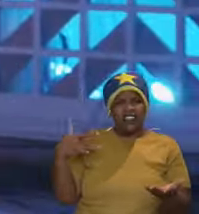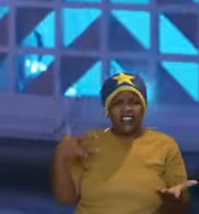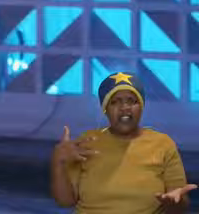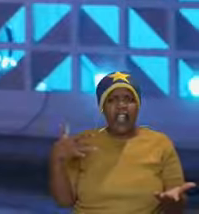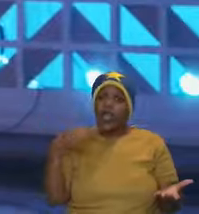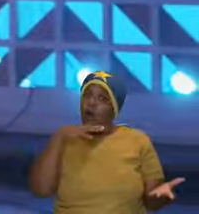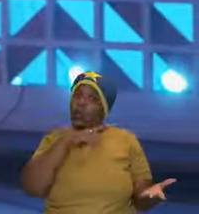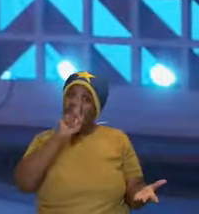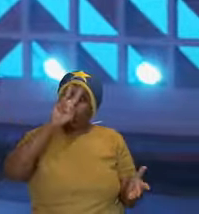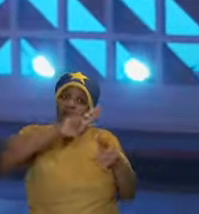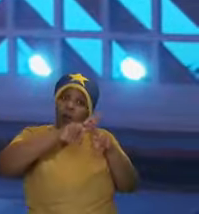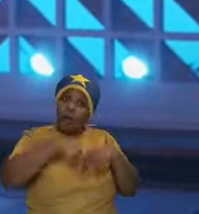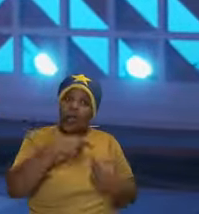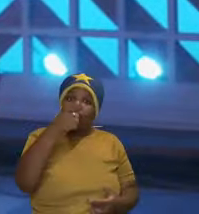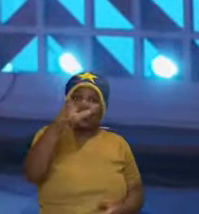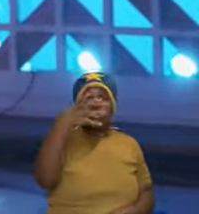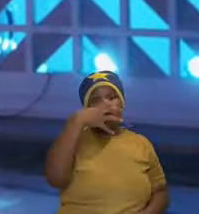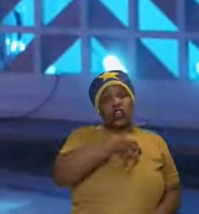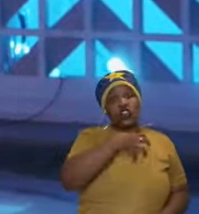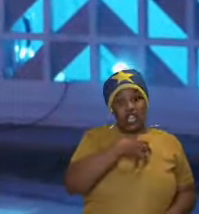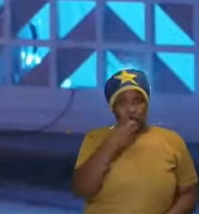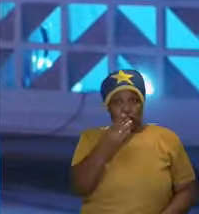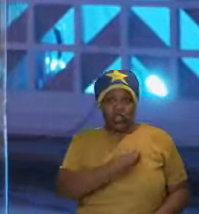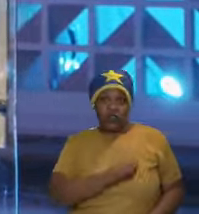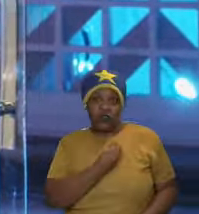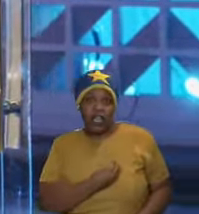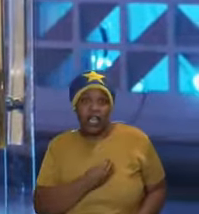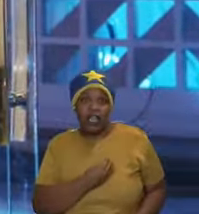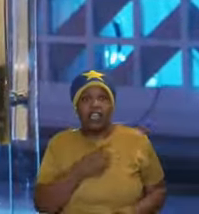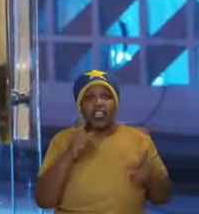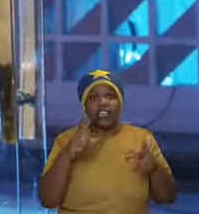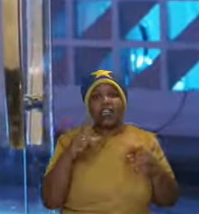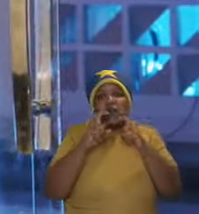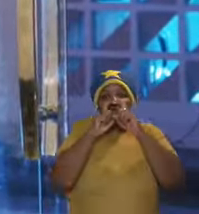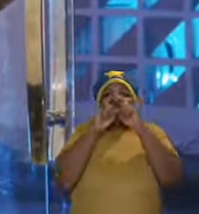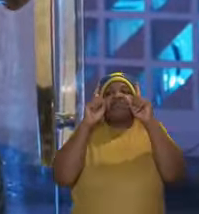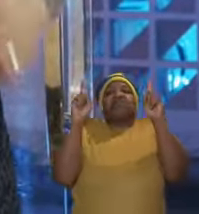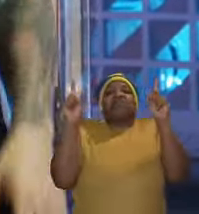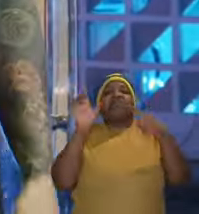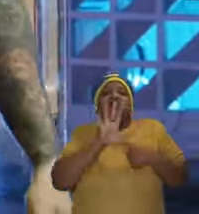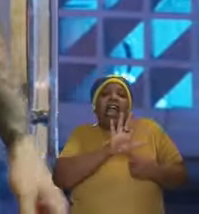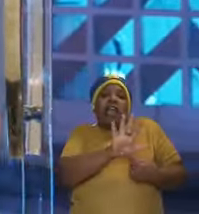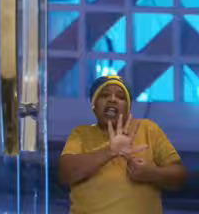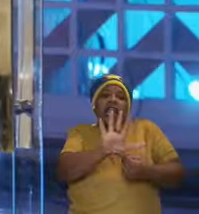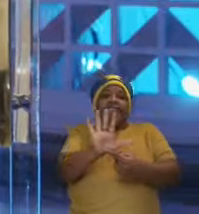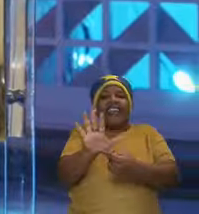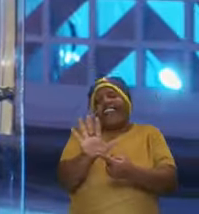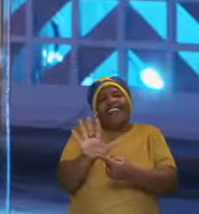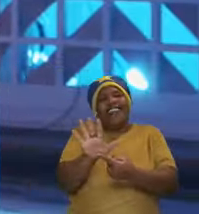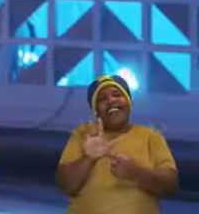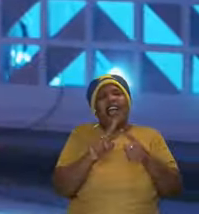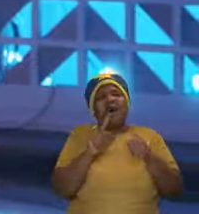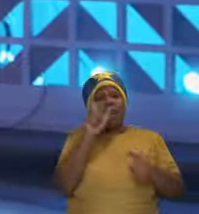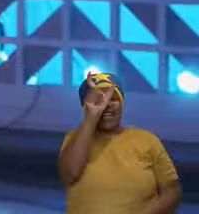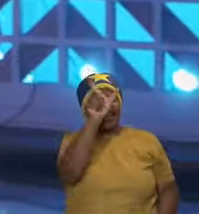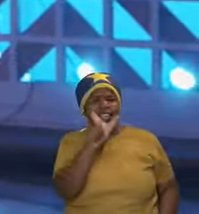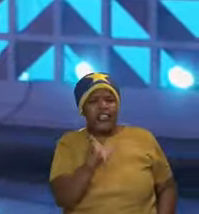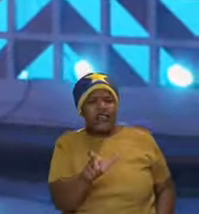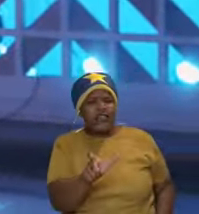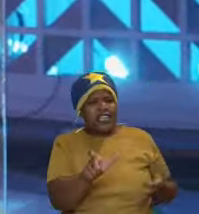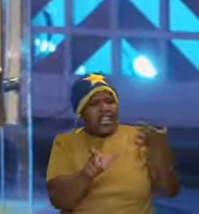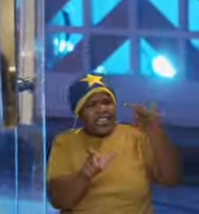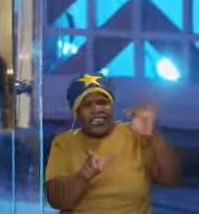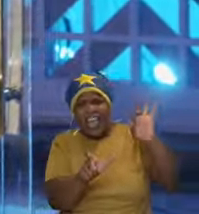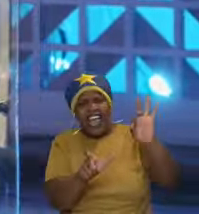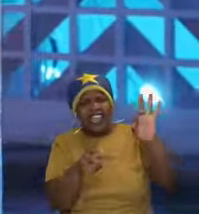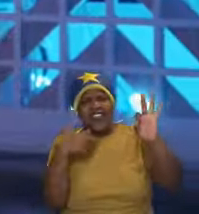Deve ser pelo seu estilo de viver, seu jeito arrogante de aparecer. Mas em você dou um 10, não